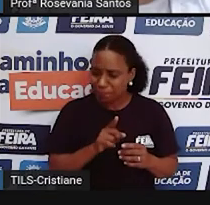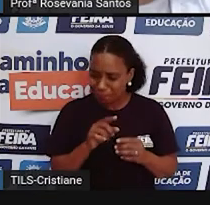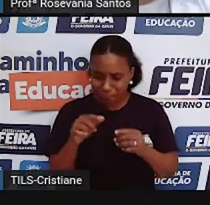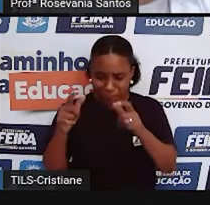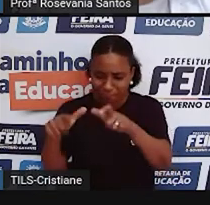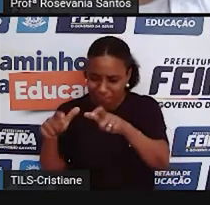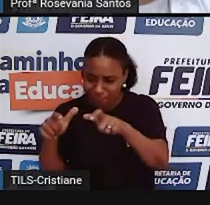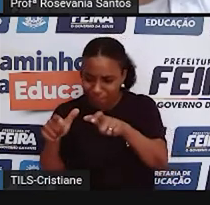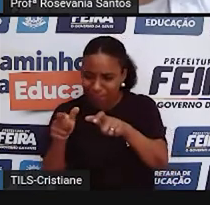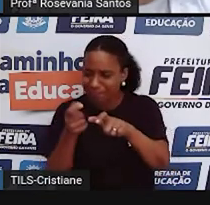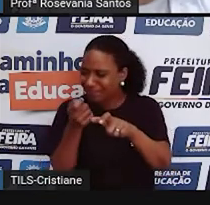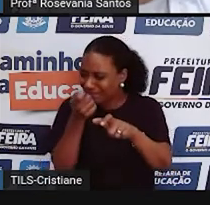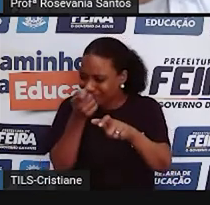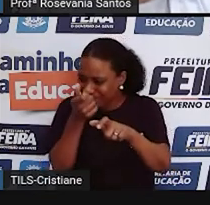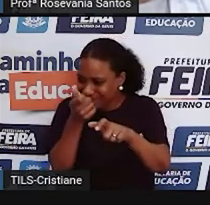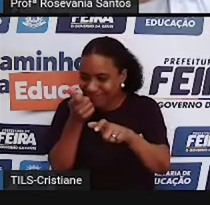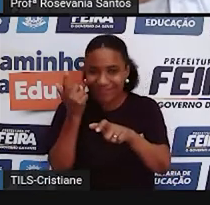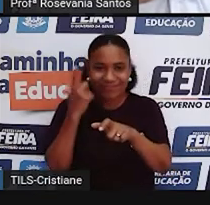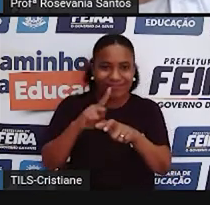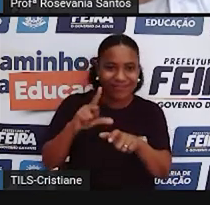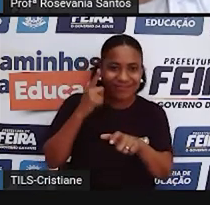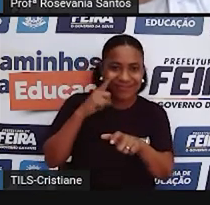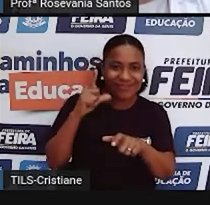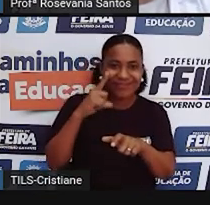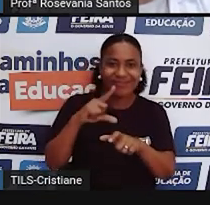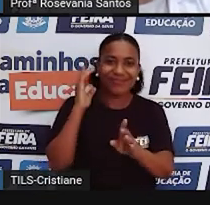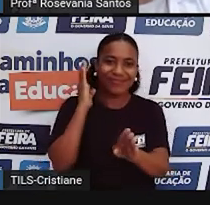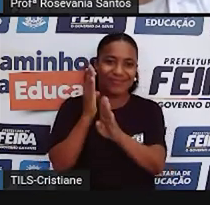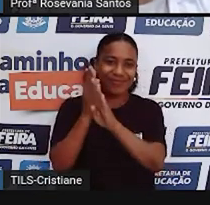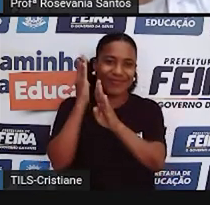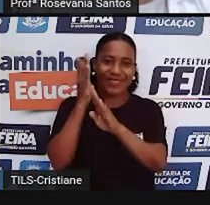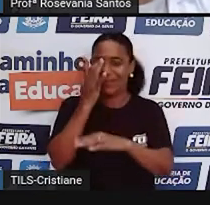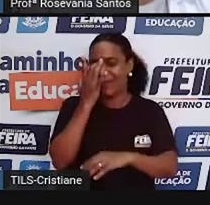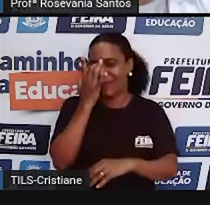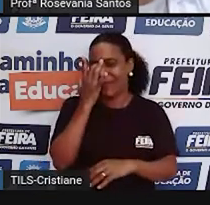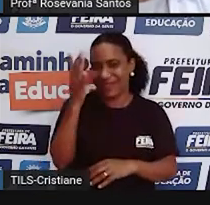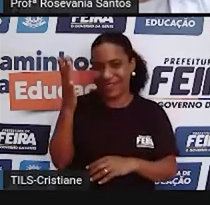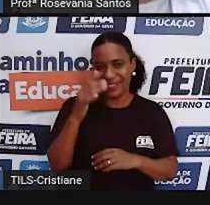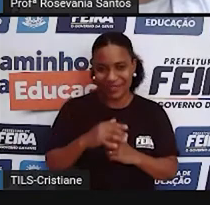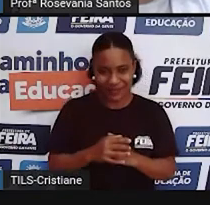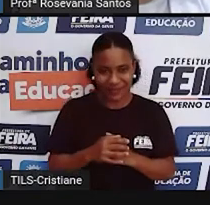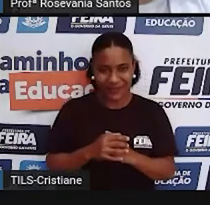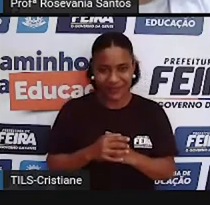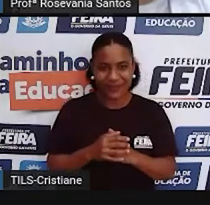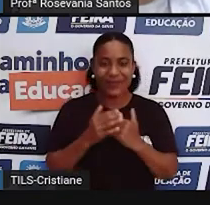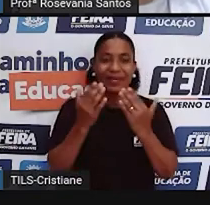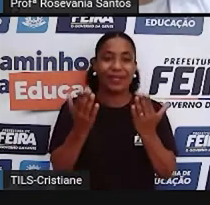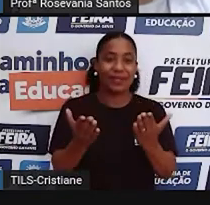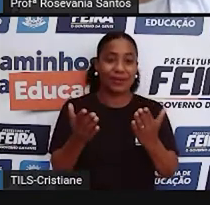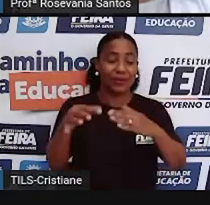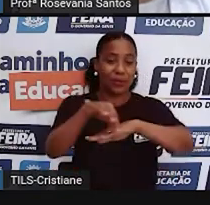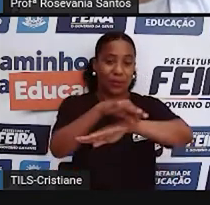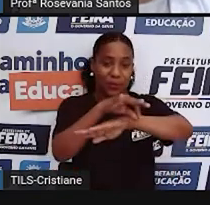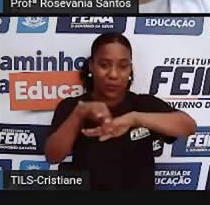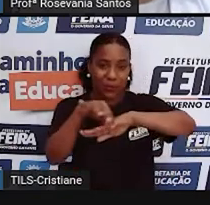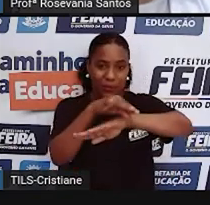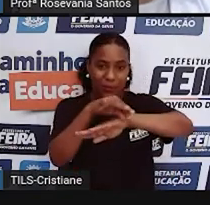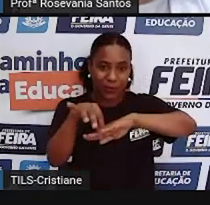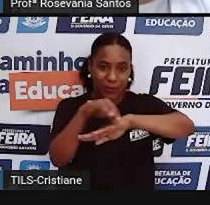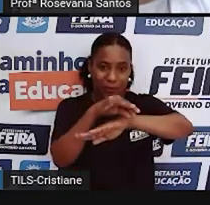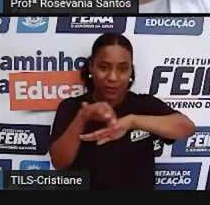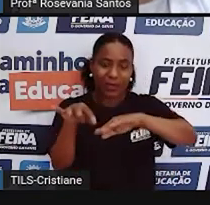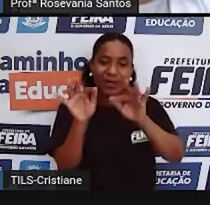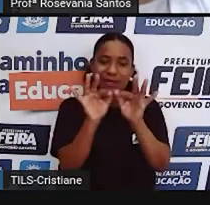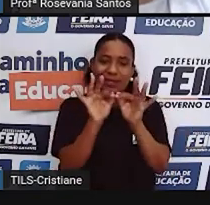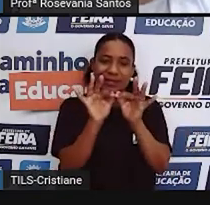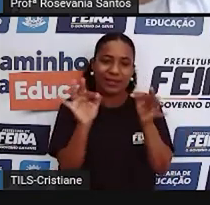está falando. Então, os croquis são aquelas primeiras informações que a gente dá referente a um determinado